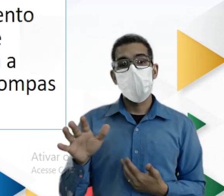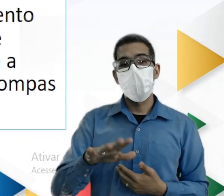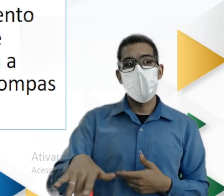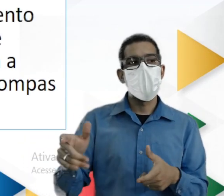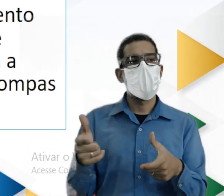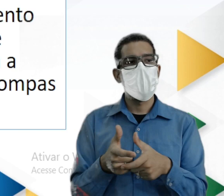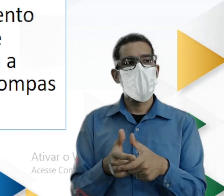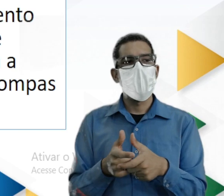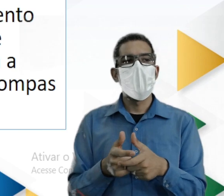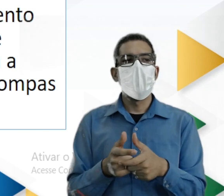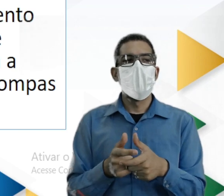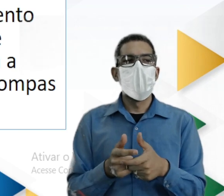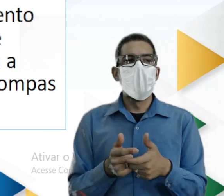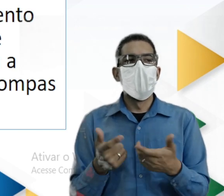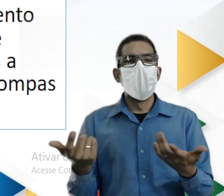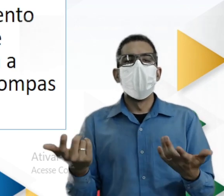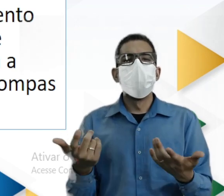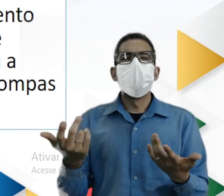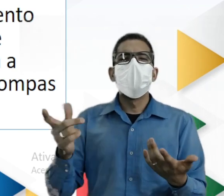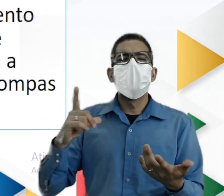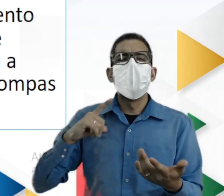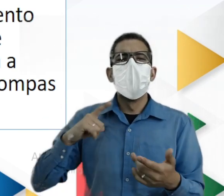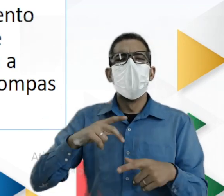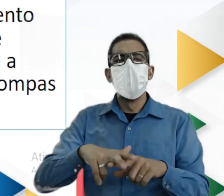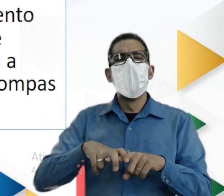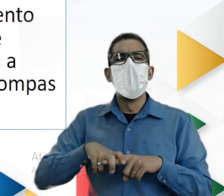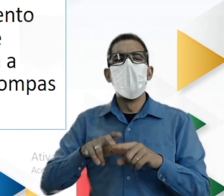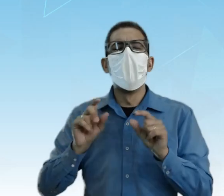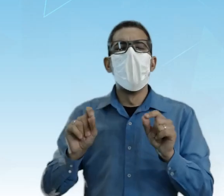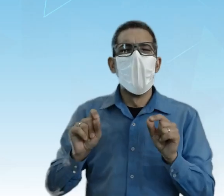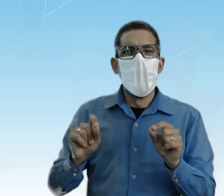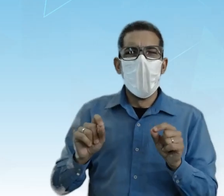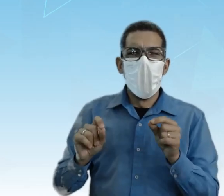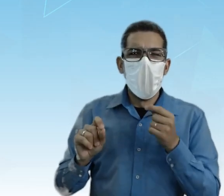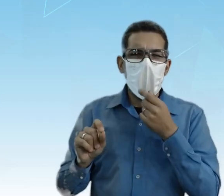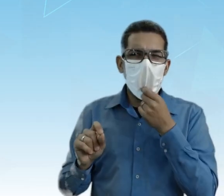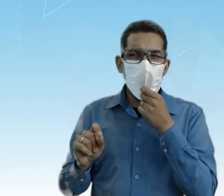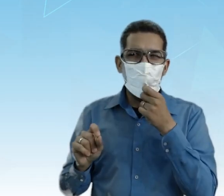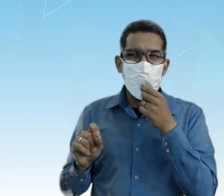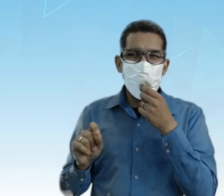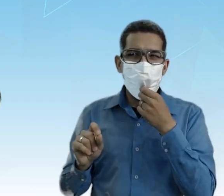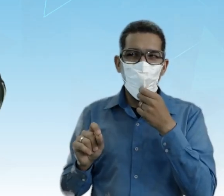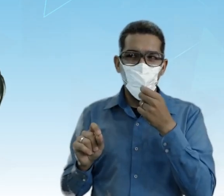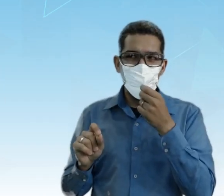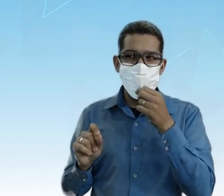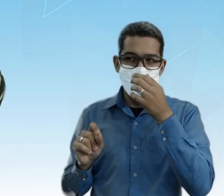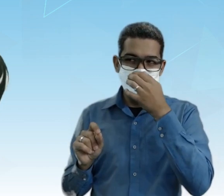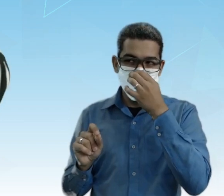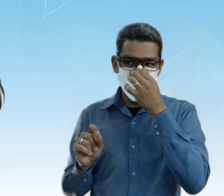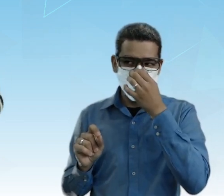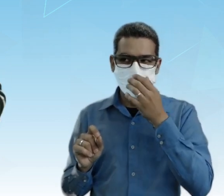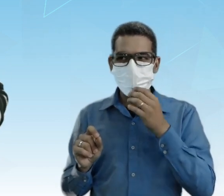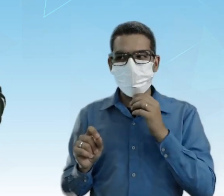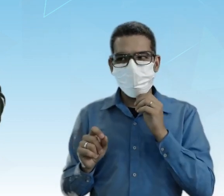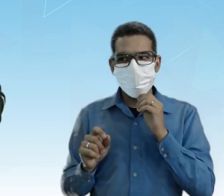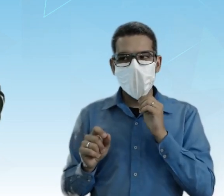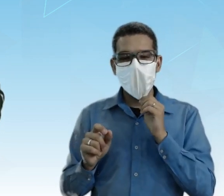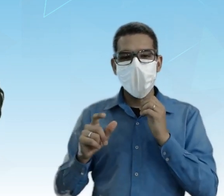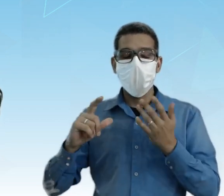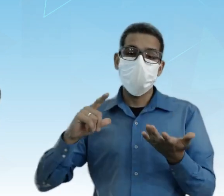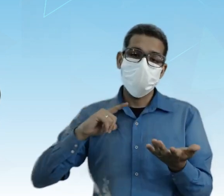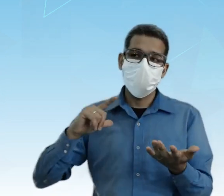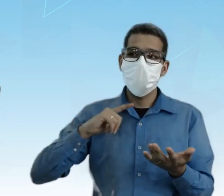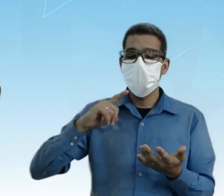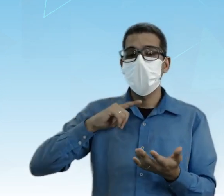eu mostro aqui quais são os fatores que vão alterar essa queda da taxa de natalidade. É o modo de vida urbano,